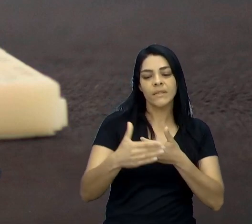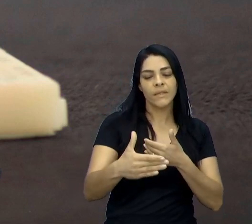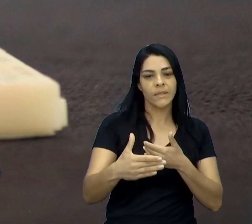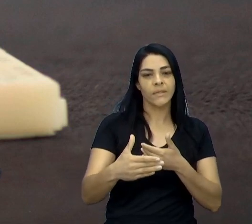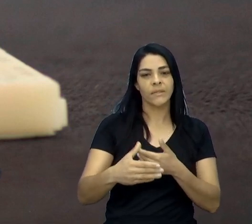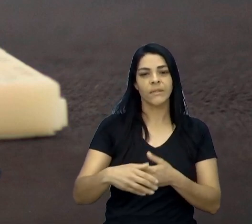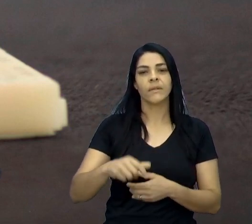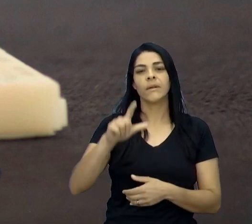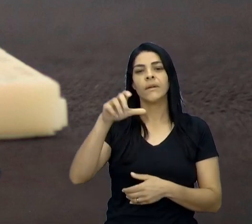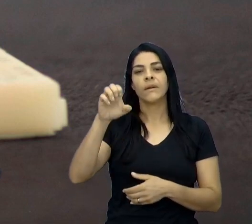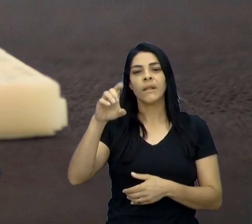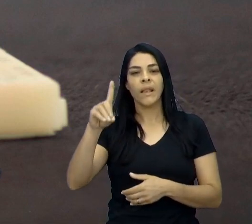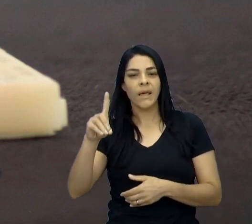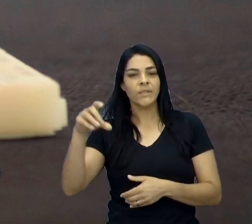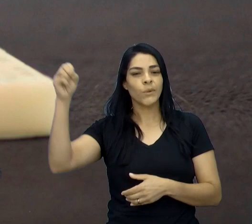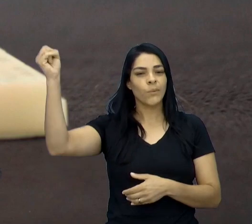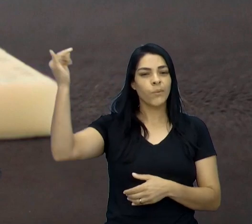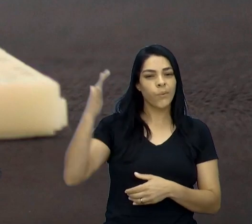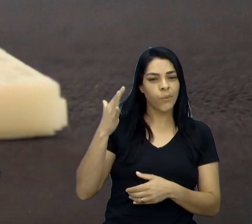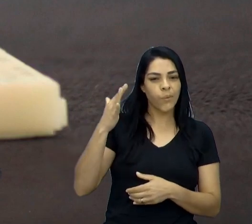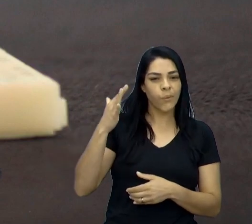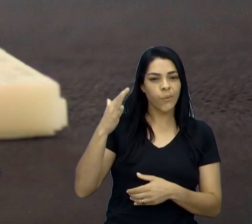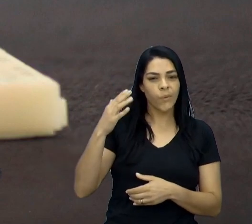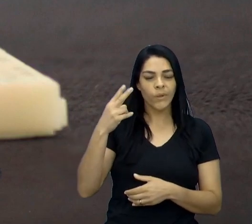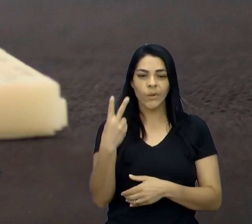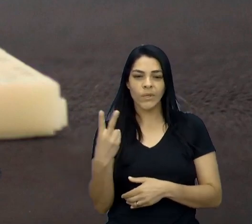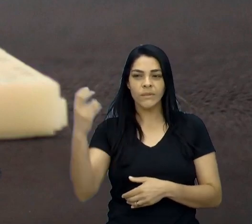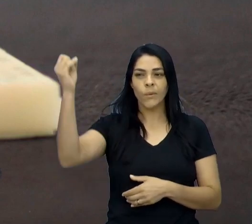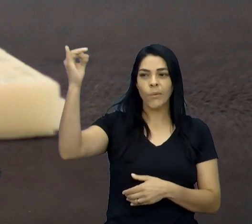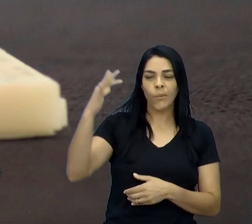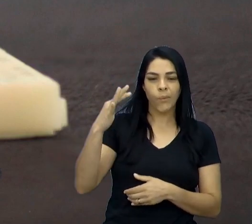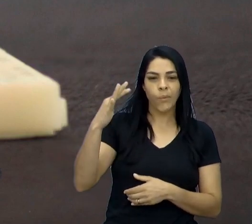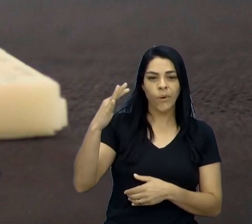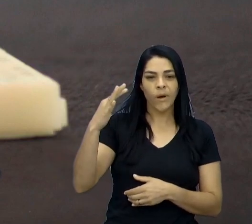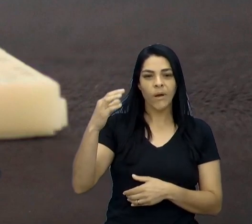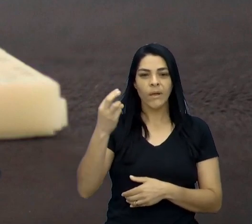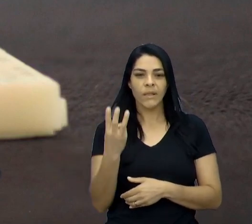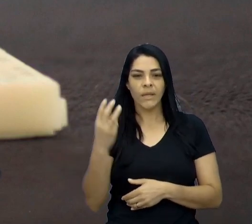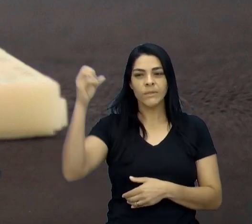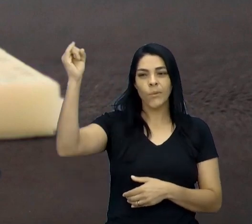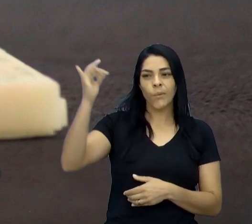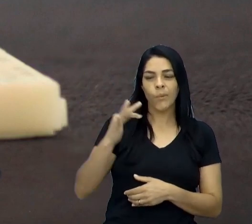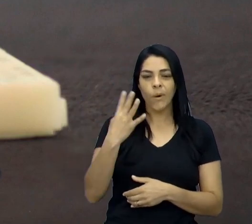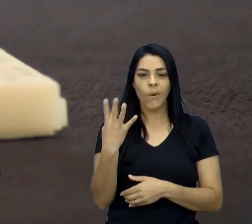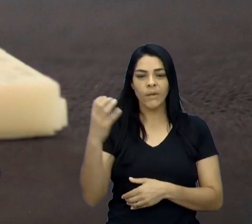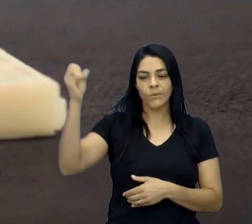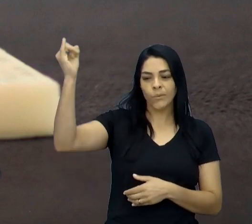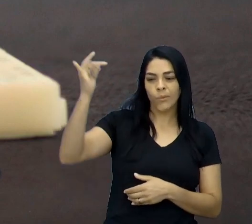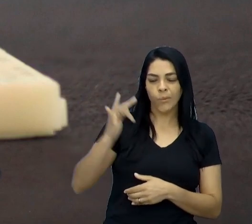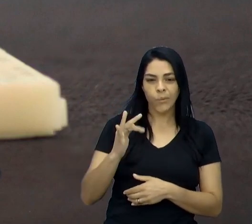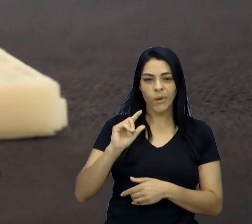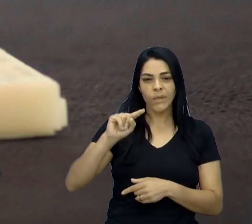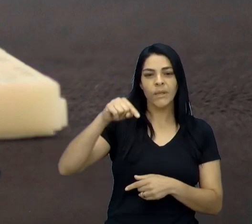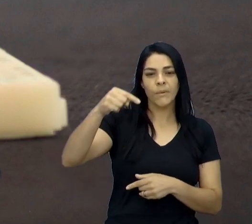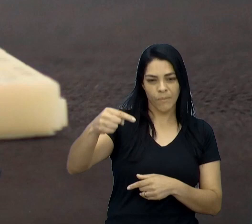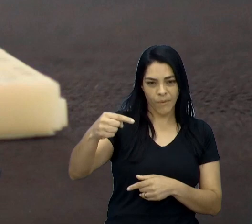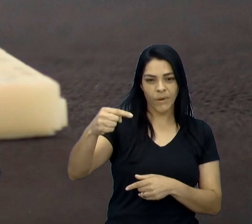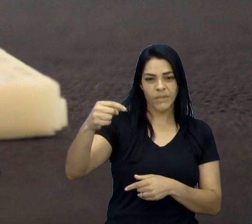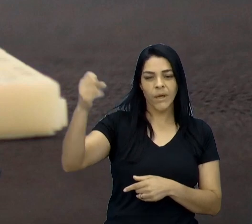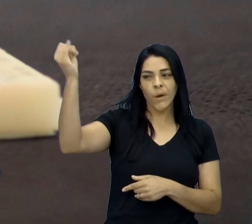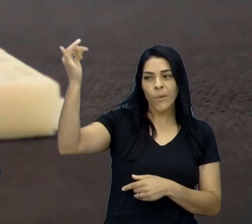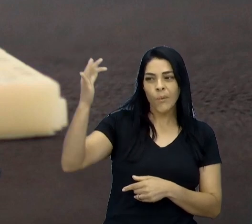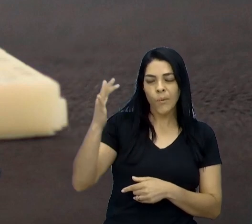LED, na próxima vez vai acender dois, na próxima três, quatro, depois que passar de quatro, porque só temos quatro